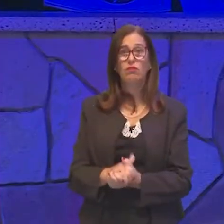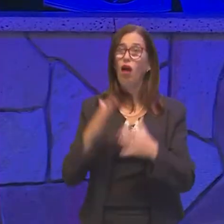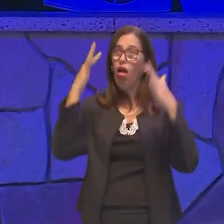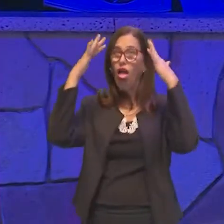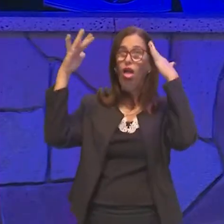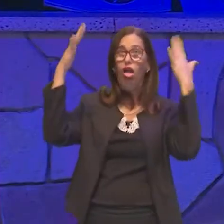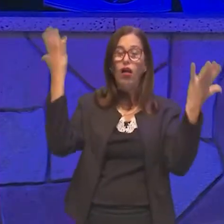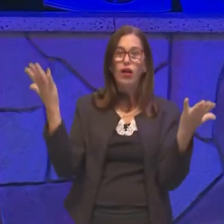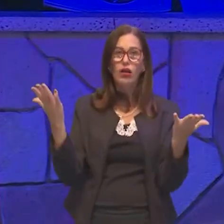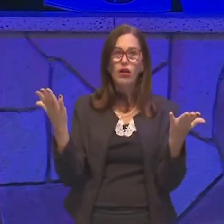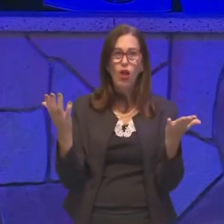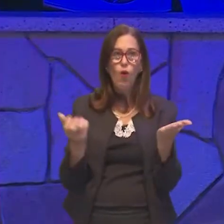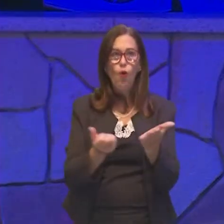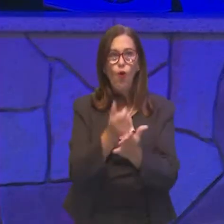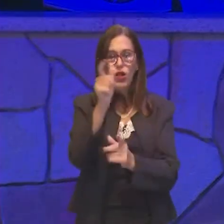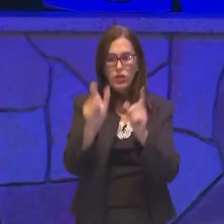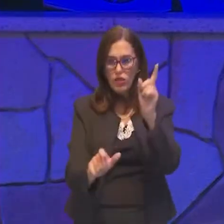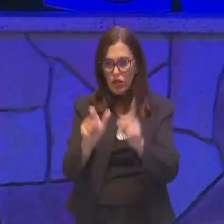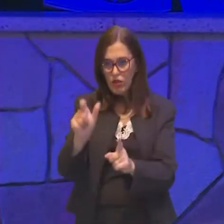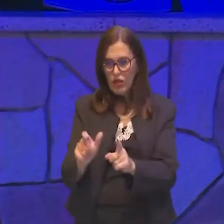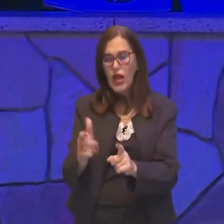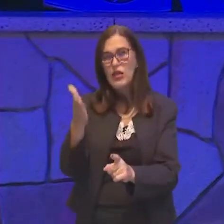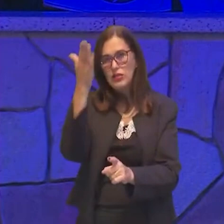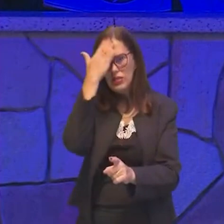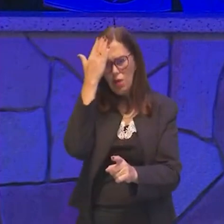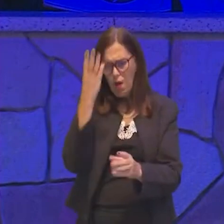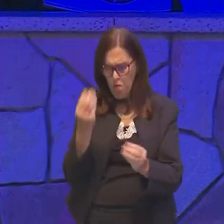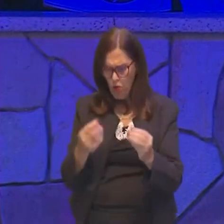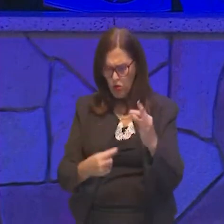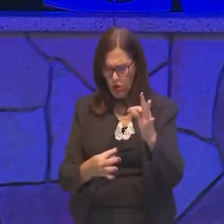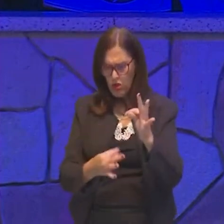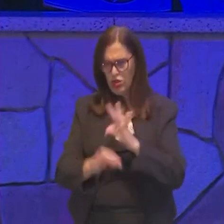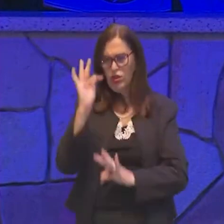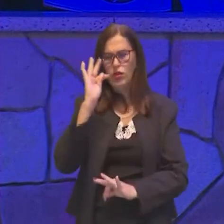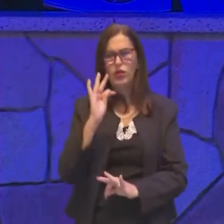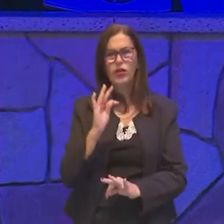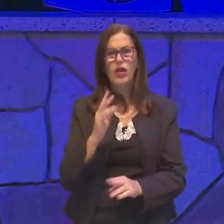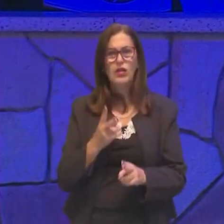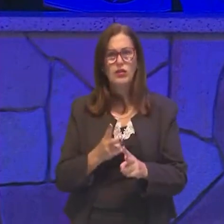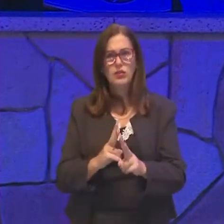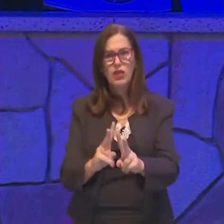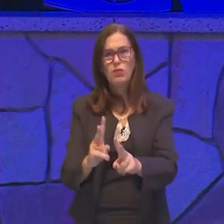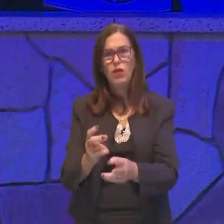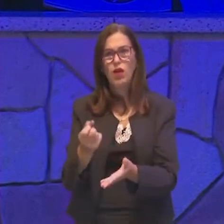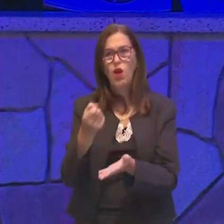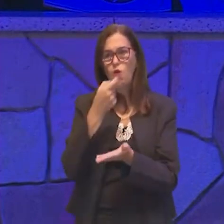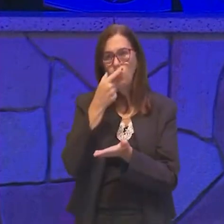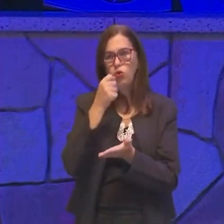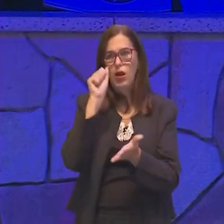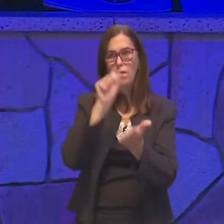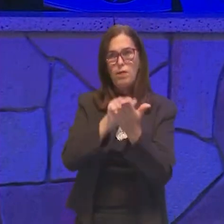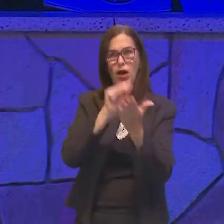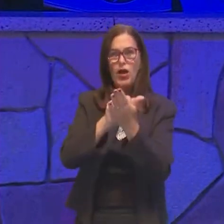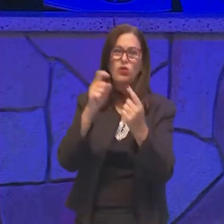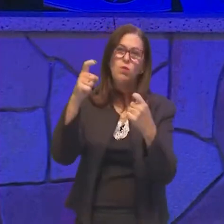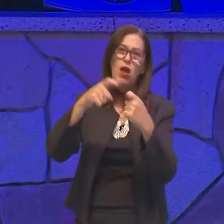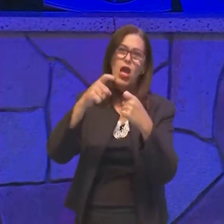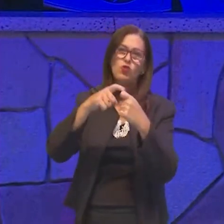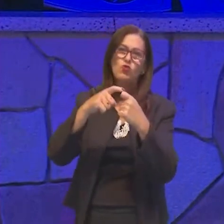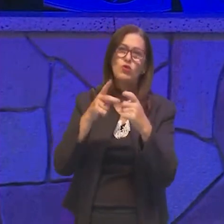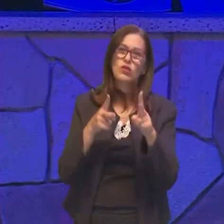E quantas pessoas que sabem muito de tecnologia, mas estão sempre tomando remédio e batendo na porta do médico?